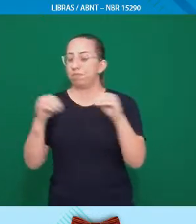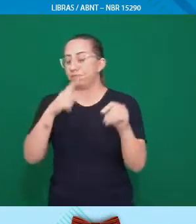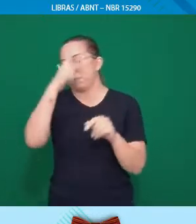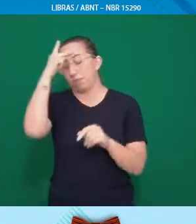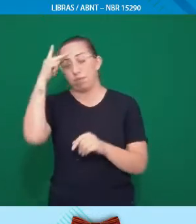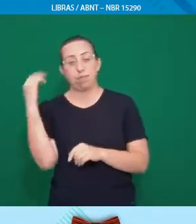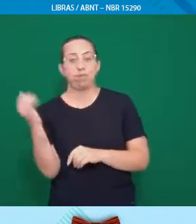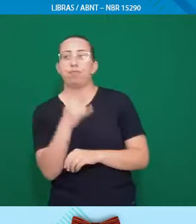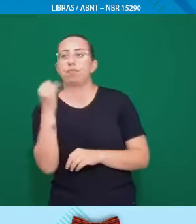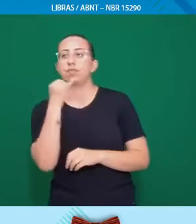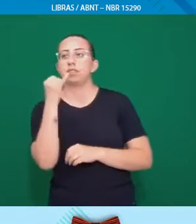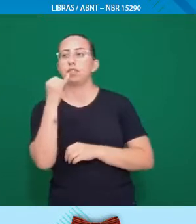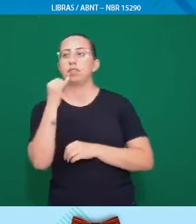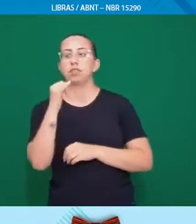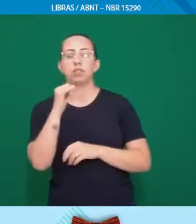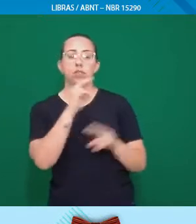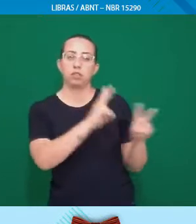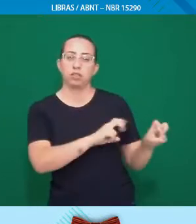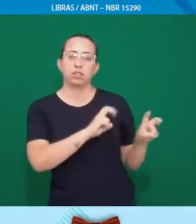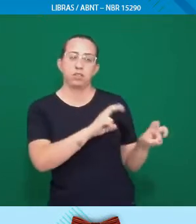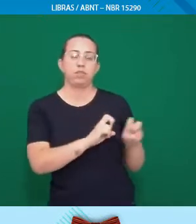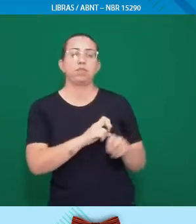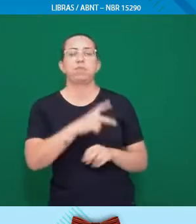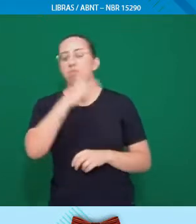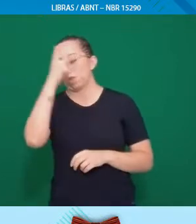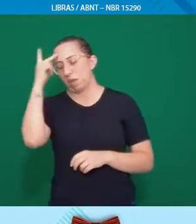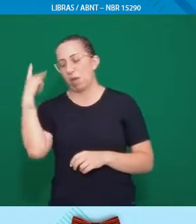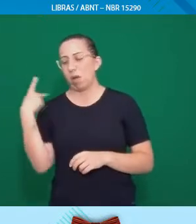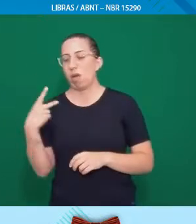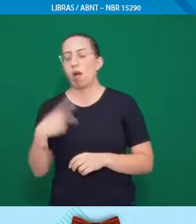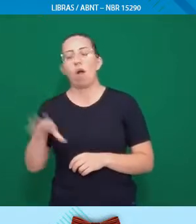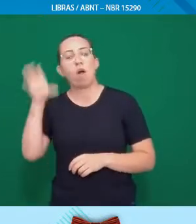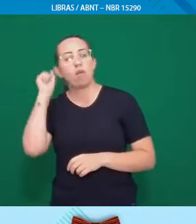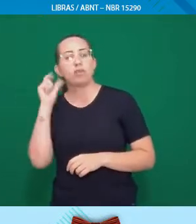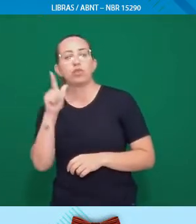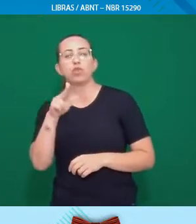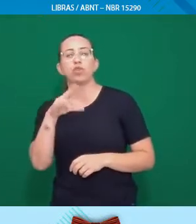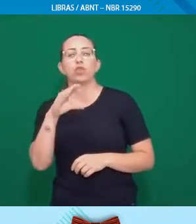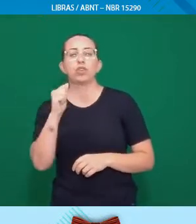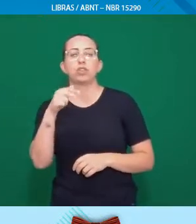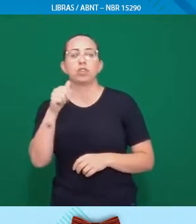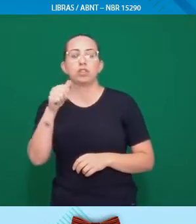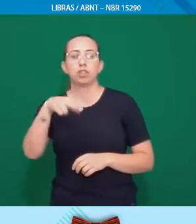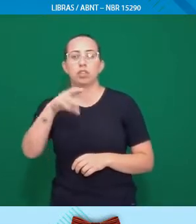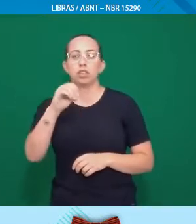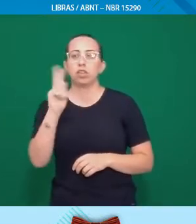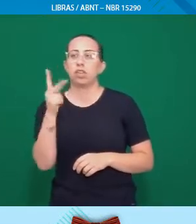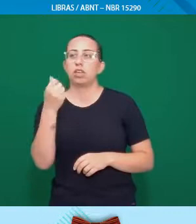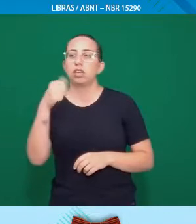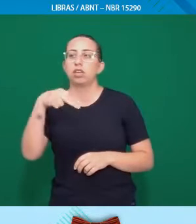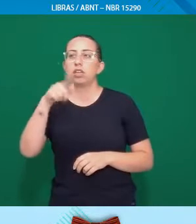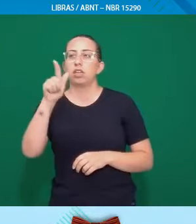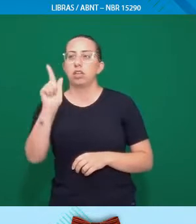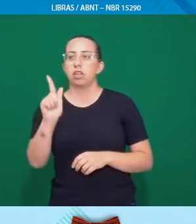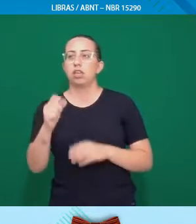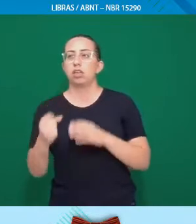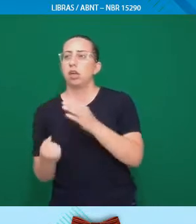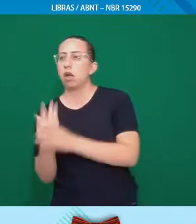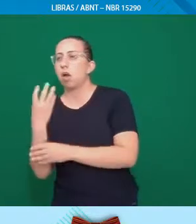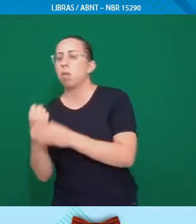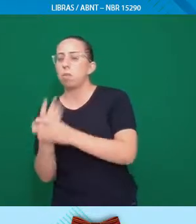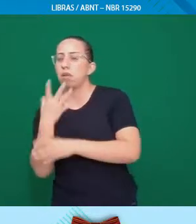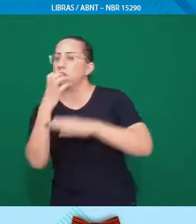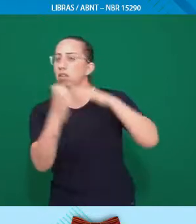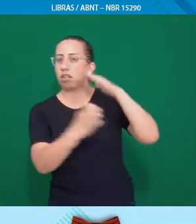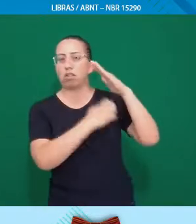importantes não apenas no agronegócio mas como escutava lá o Luciano Hang né Ele também é um é um plantador é um